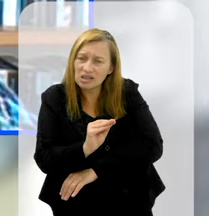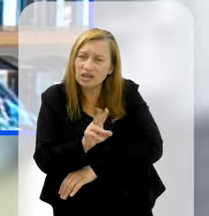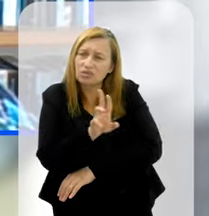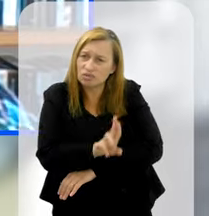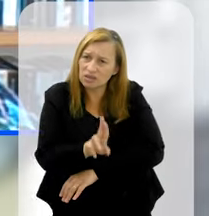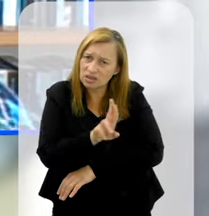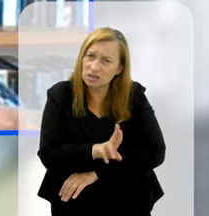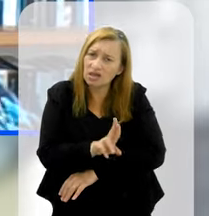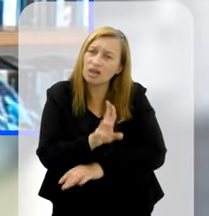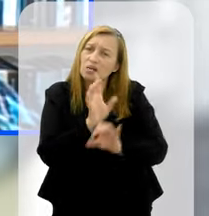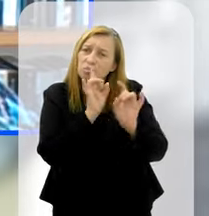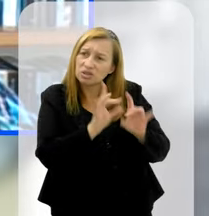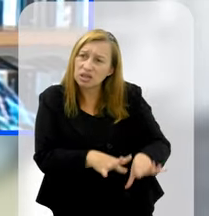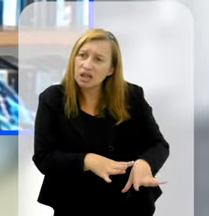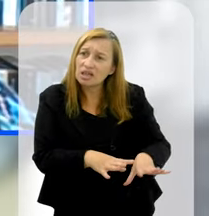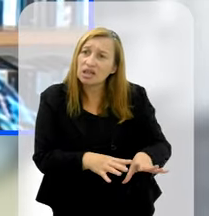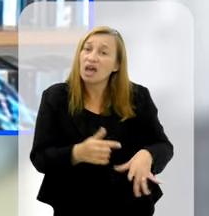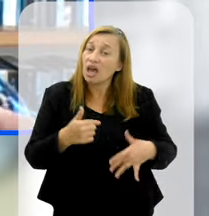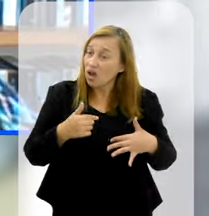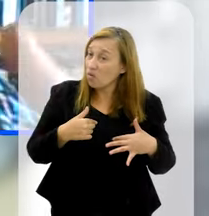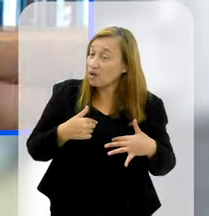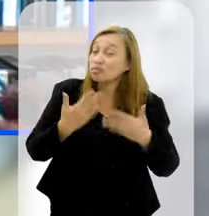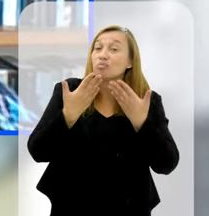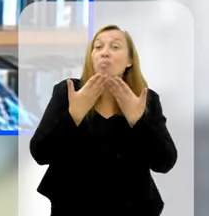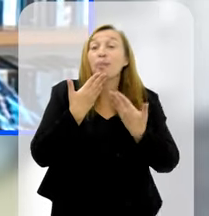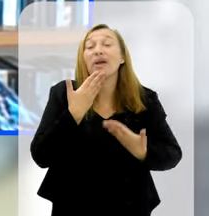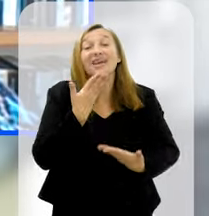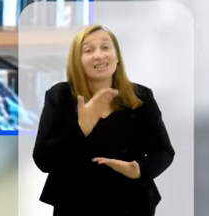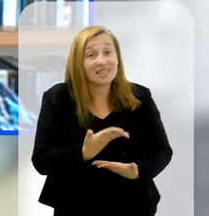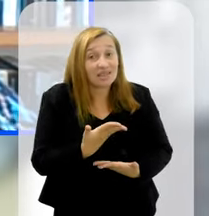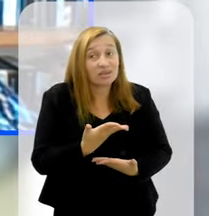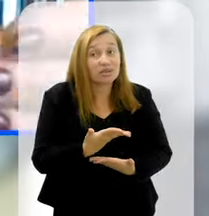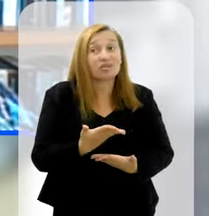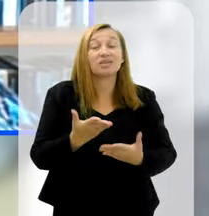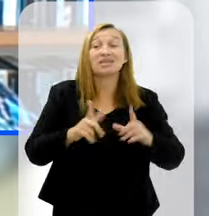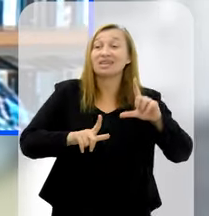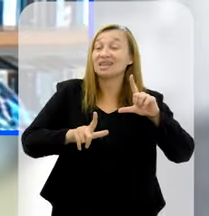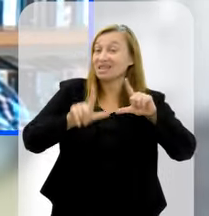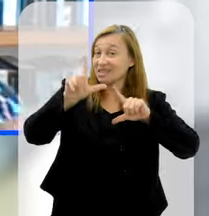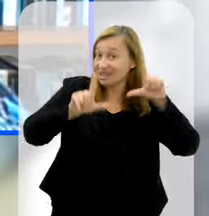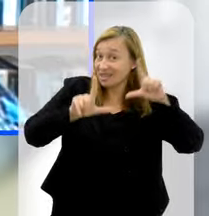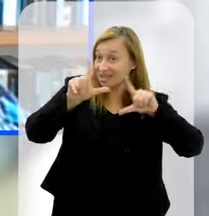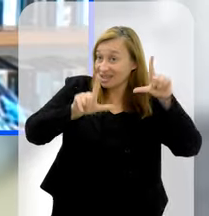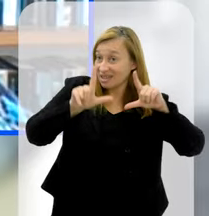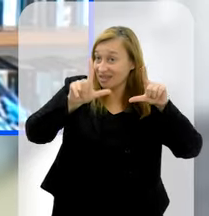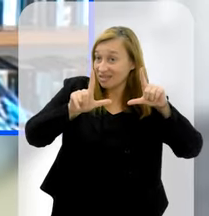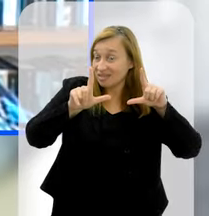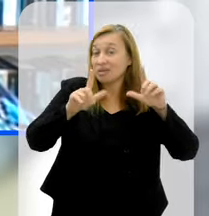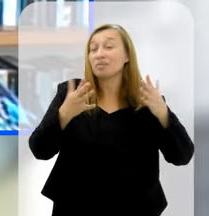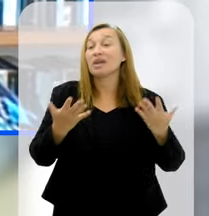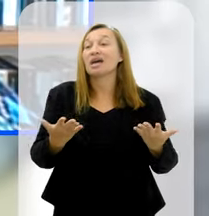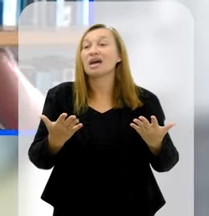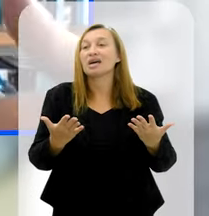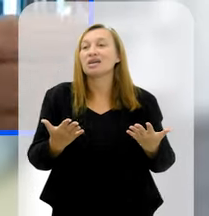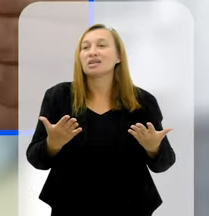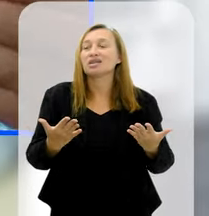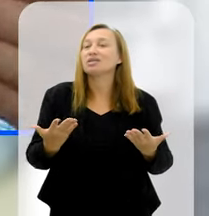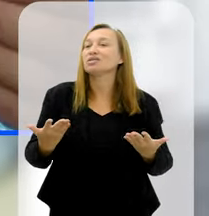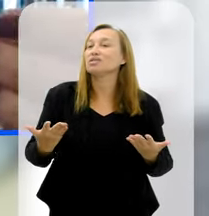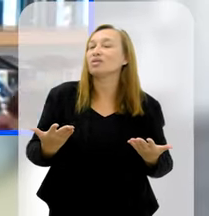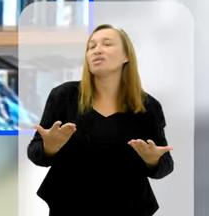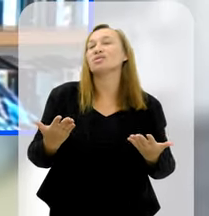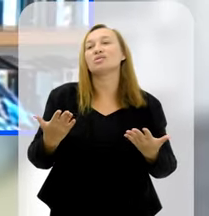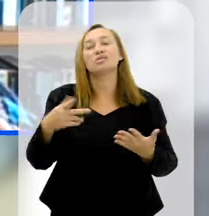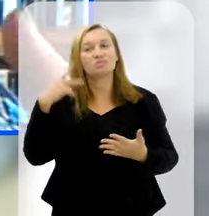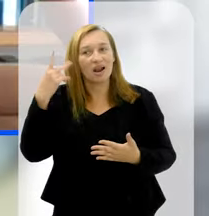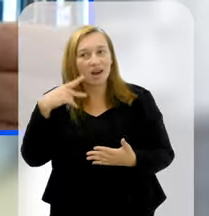tão abandonada, tem sido tão maltratada, que eu faço um apelo público aqui nesse canal, que é institucional, para que os